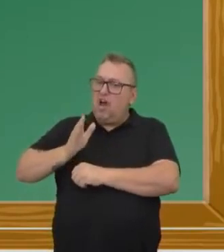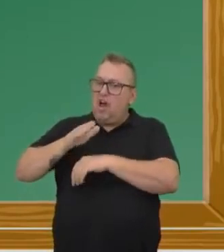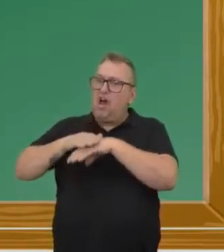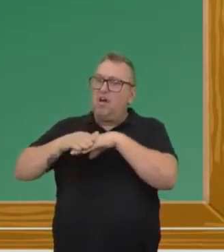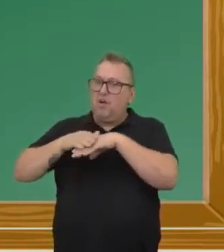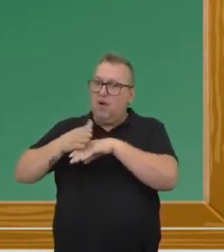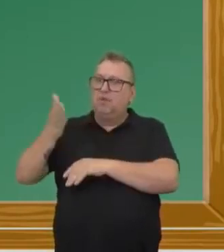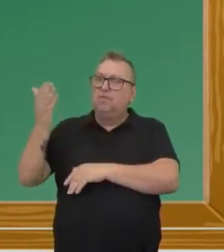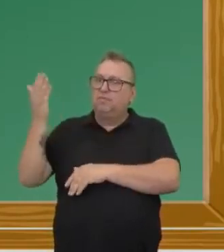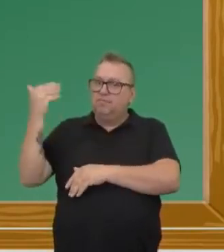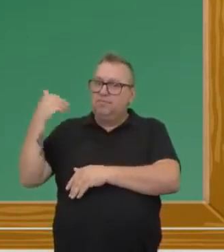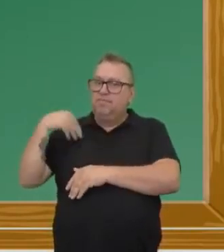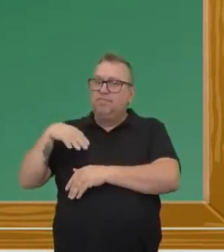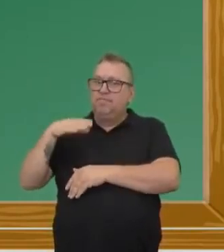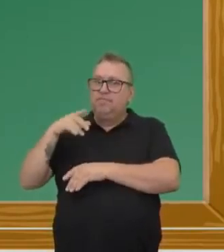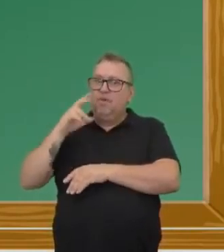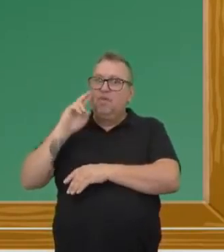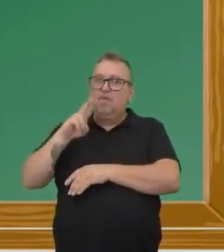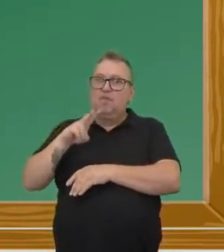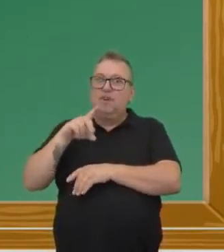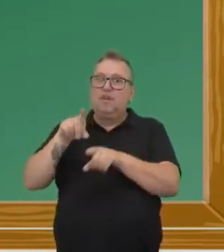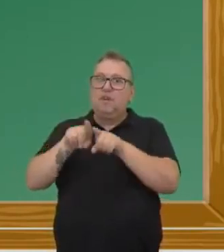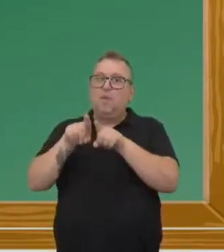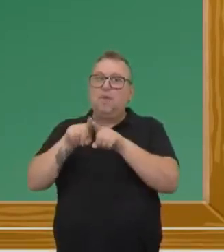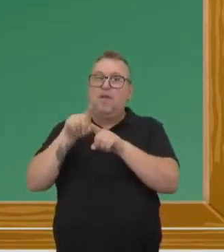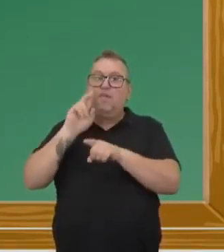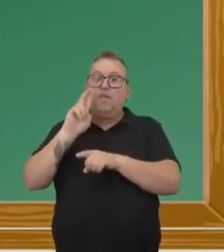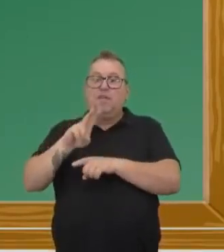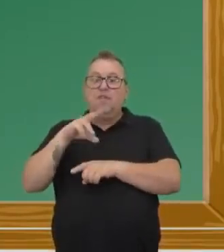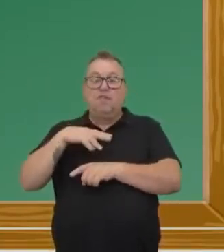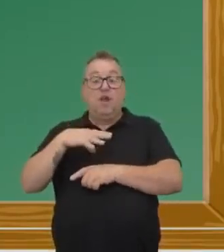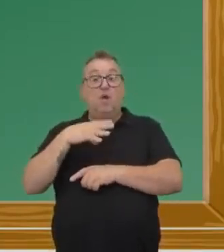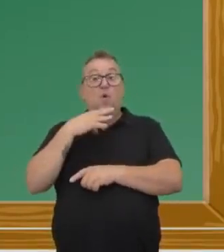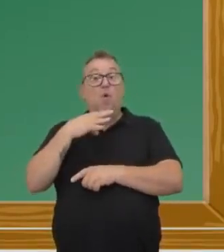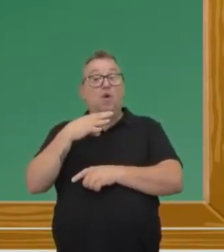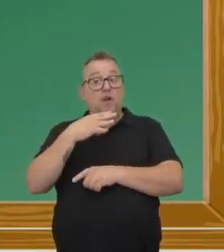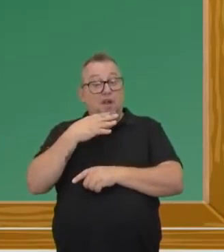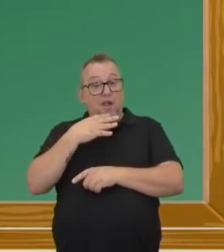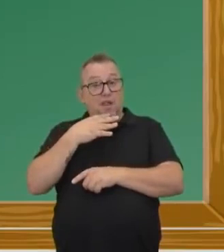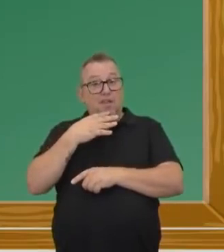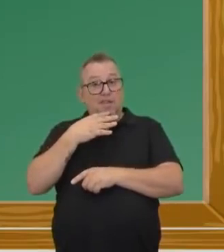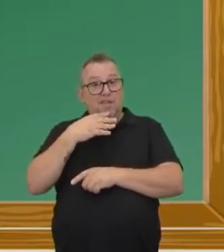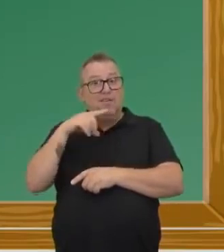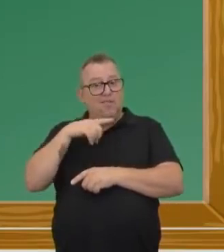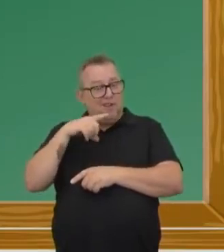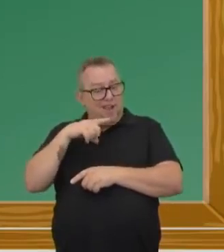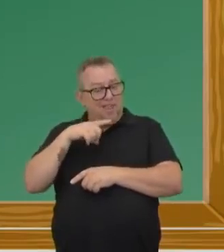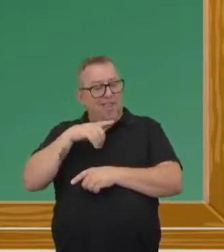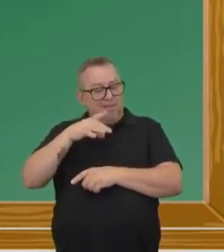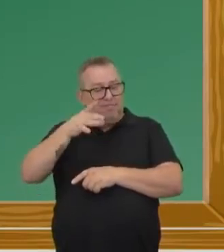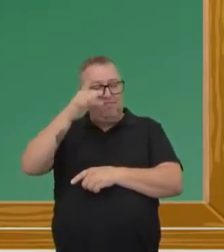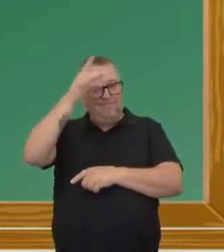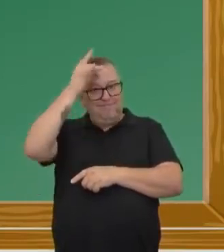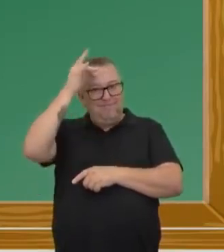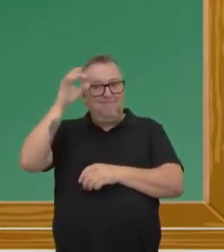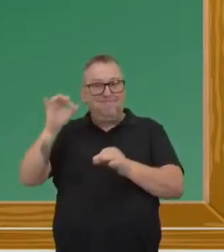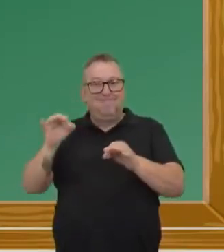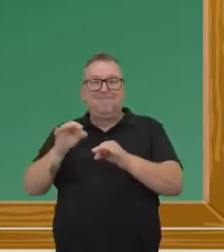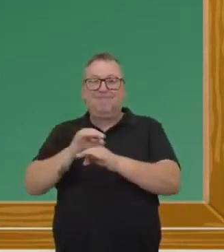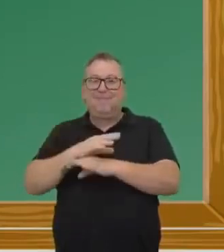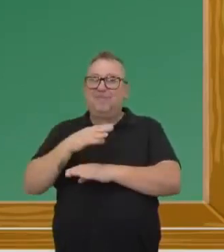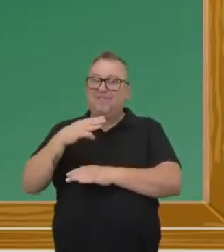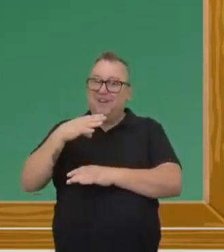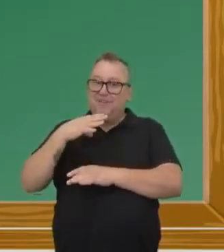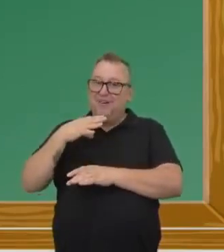pouquinho de vocês, estudantes, professores, e aí se vocês já têm esse objeto do conhecimento já dominado,